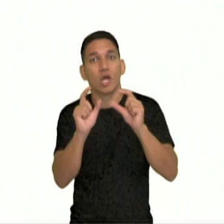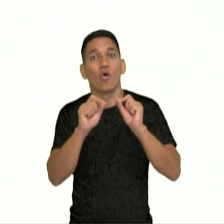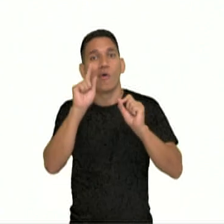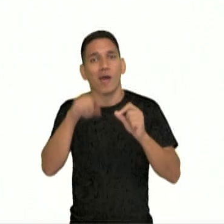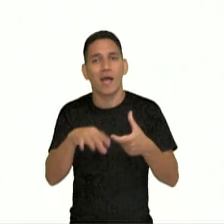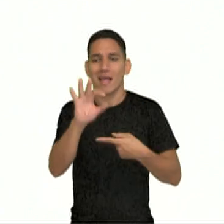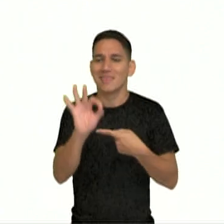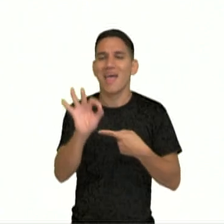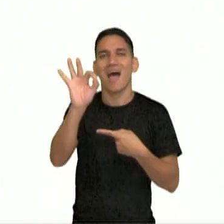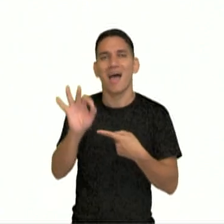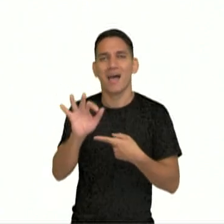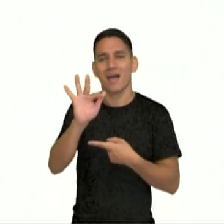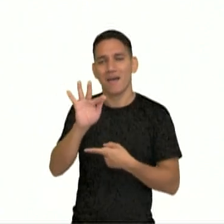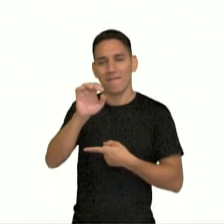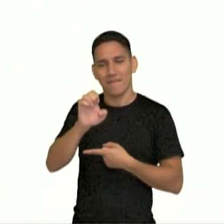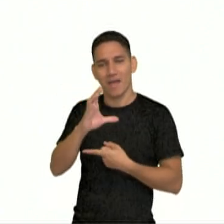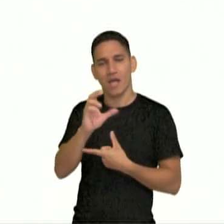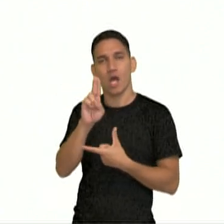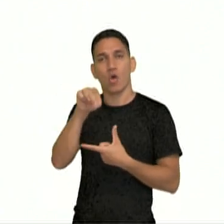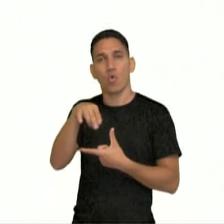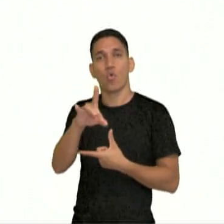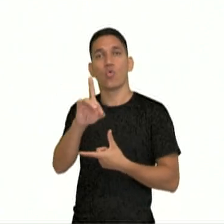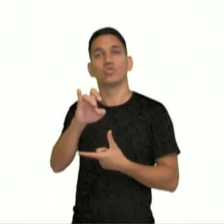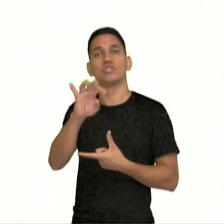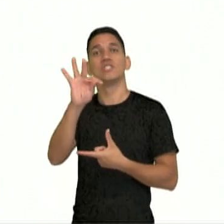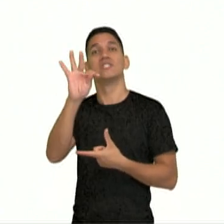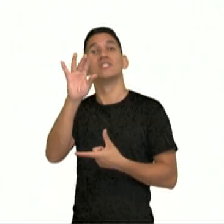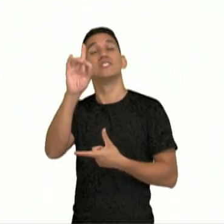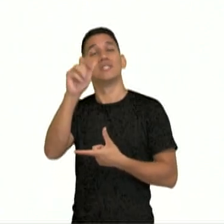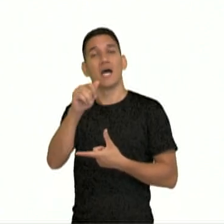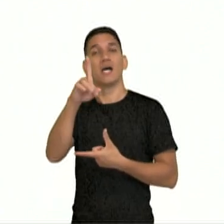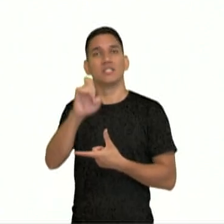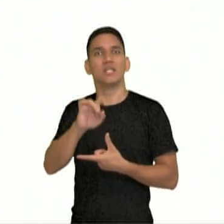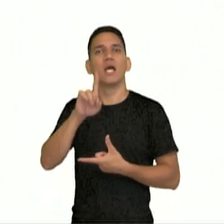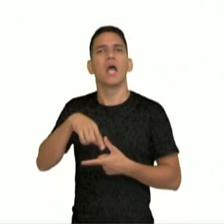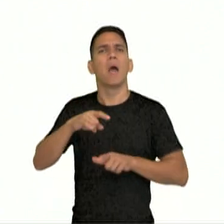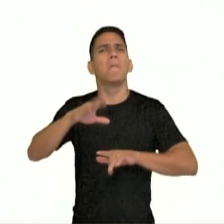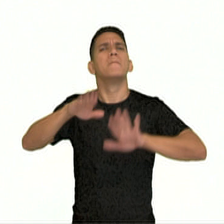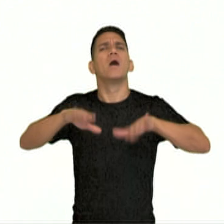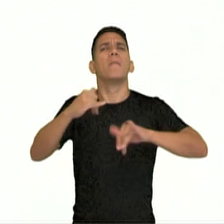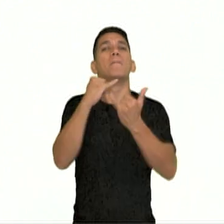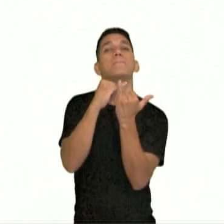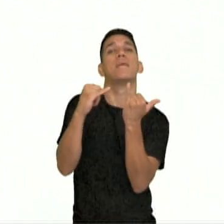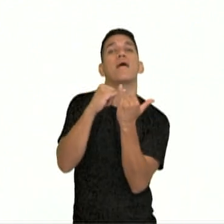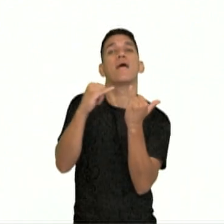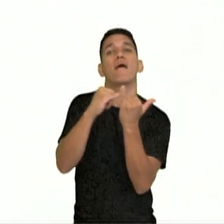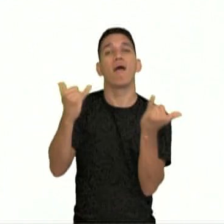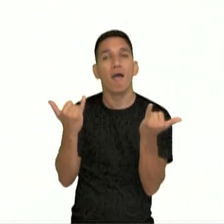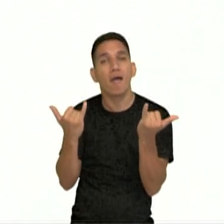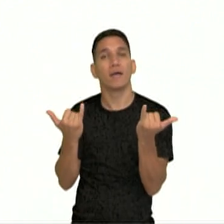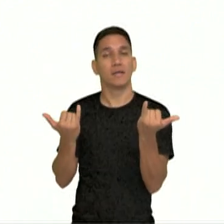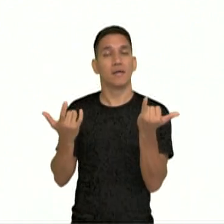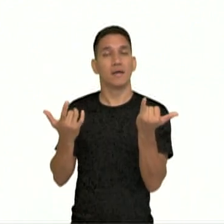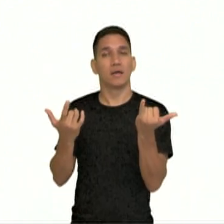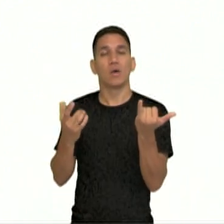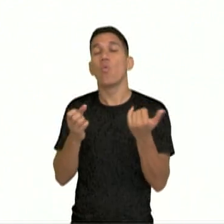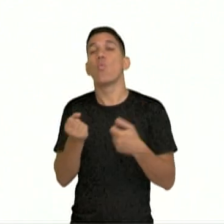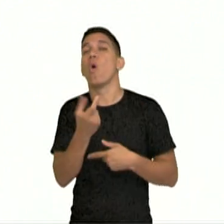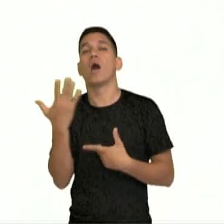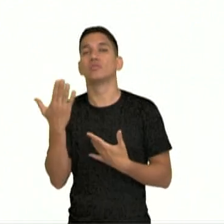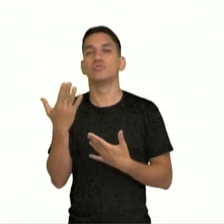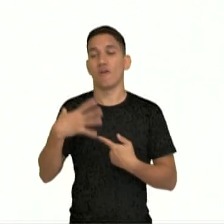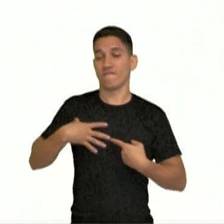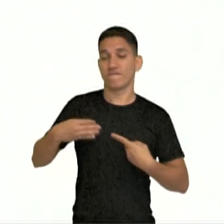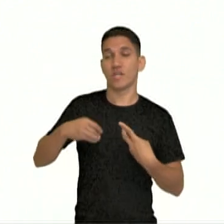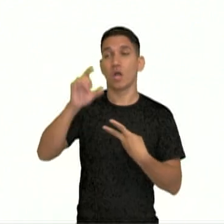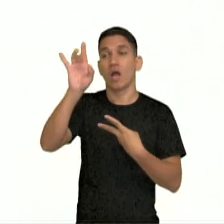de fecundidade, que é a média de filhos por mulher, quanto cada mulher tem em média, né? Aí nós temos